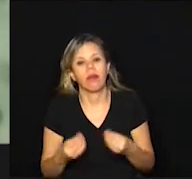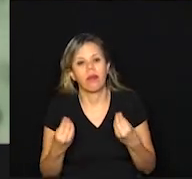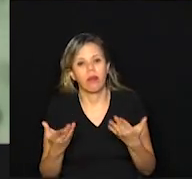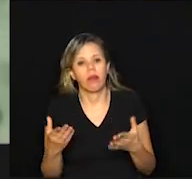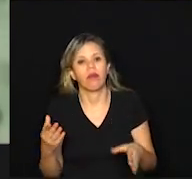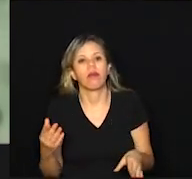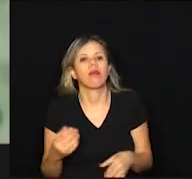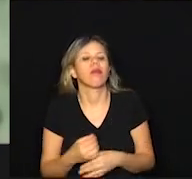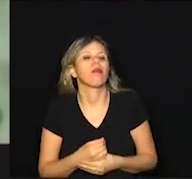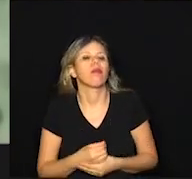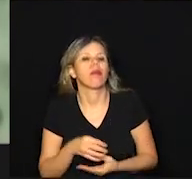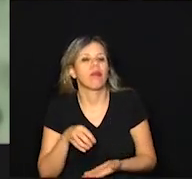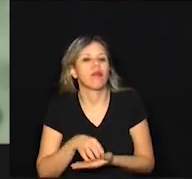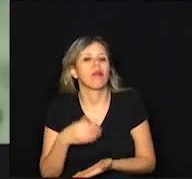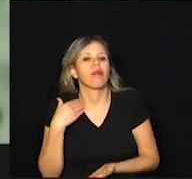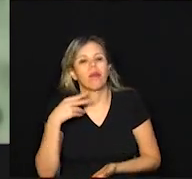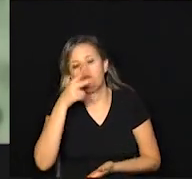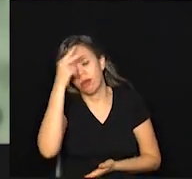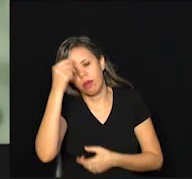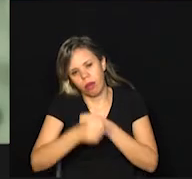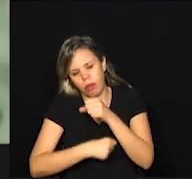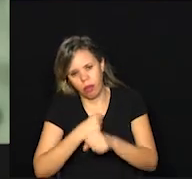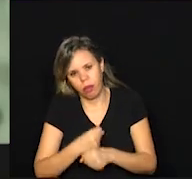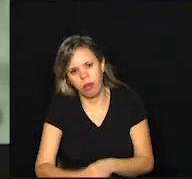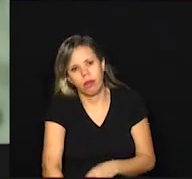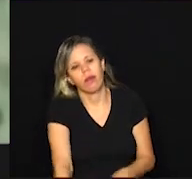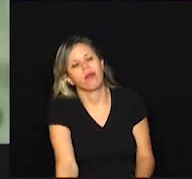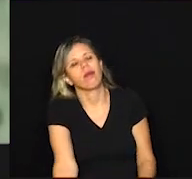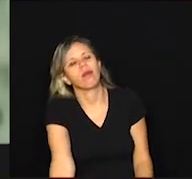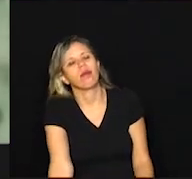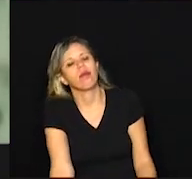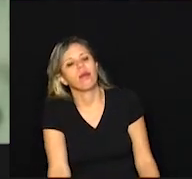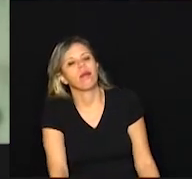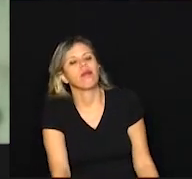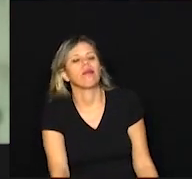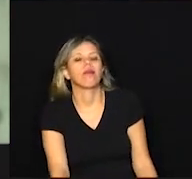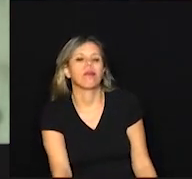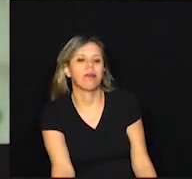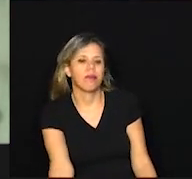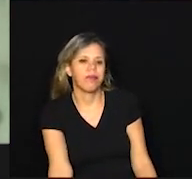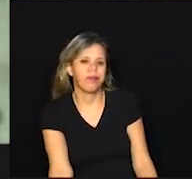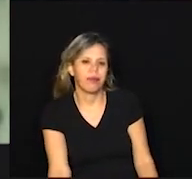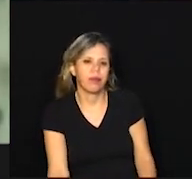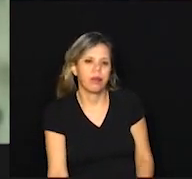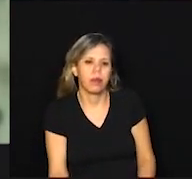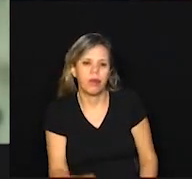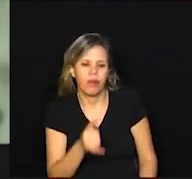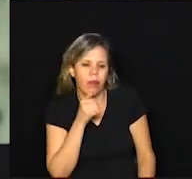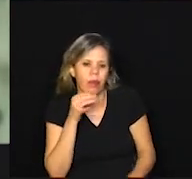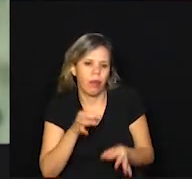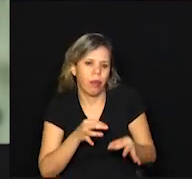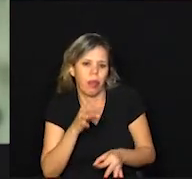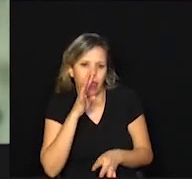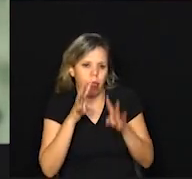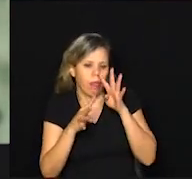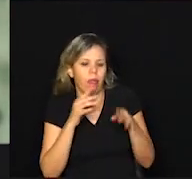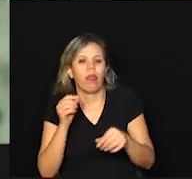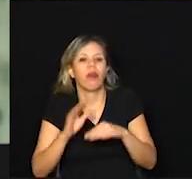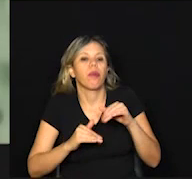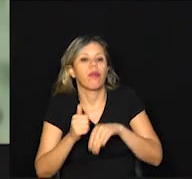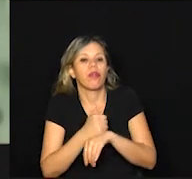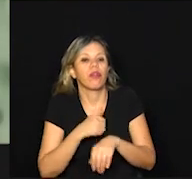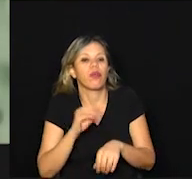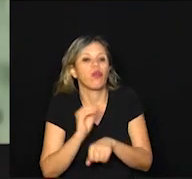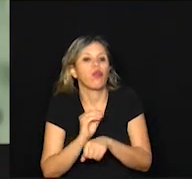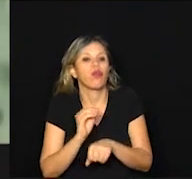nas contas dos cofres públicos anualmente né E aí para não ser também juízo de valor quem é o profissional que cuida